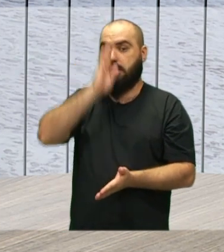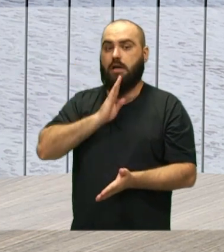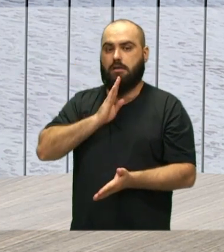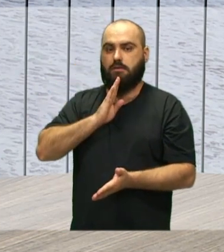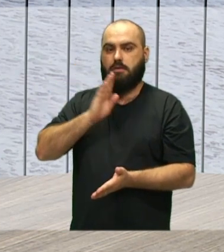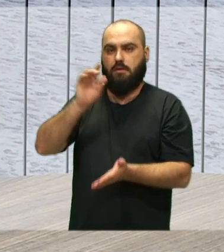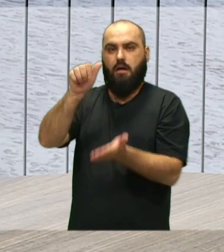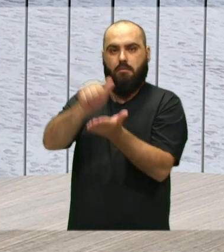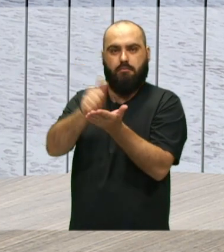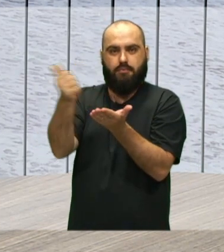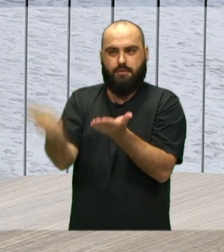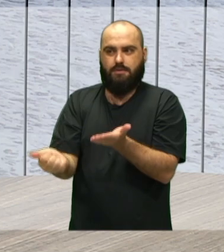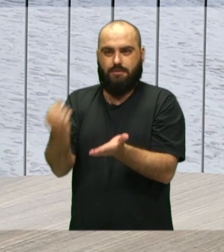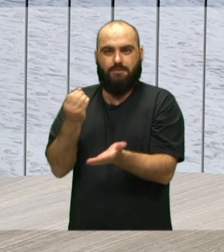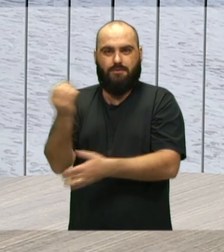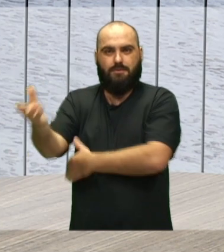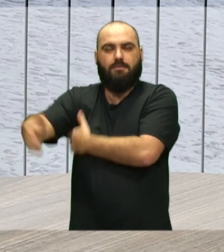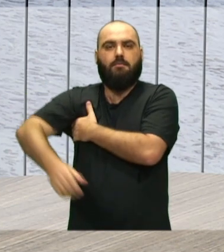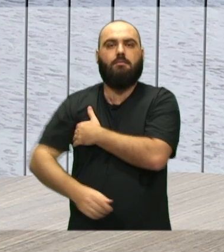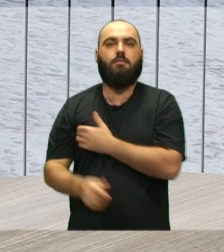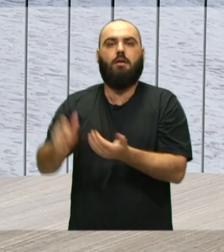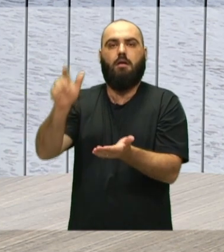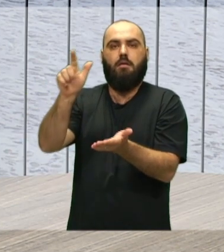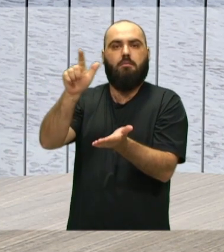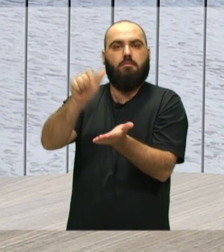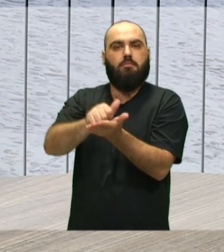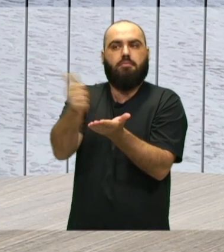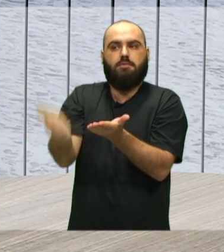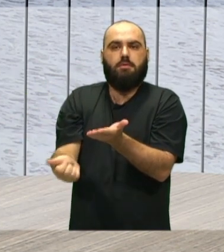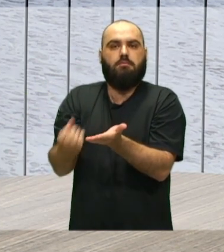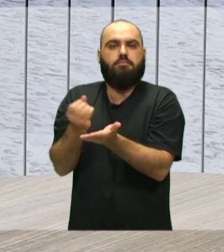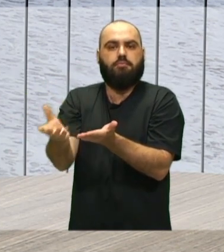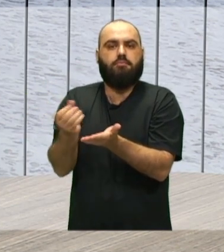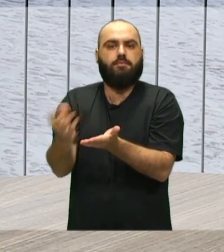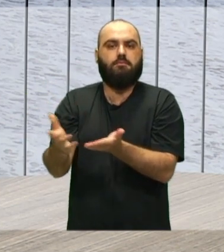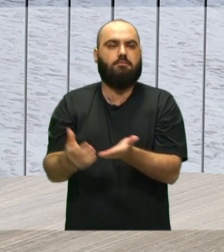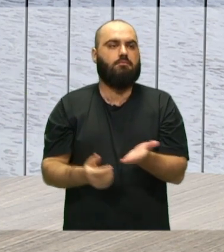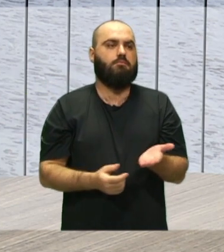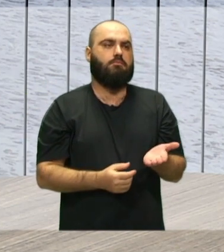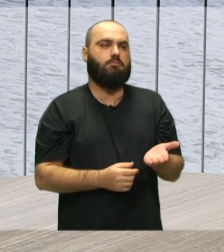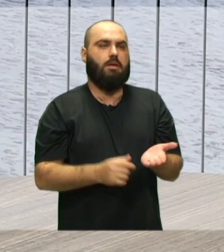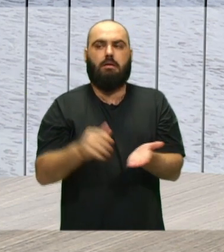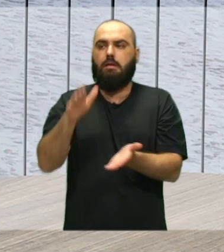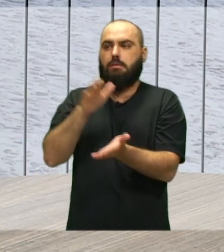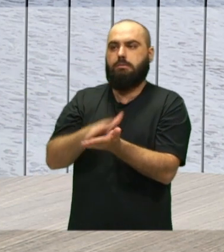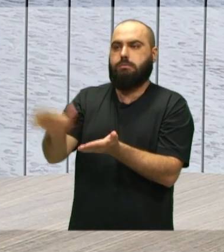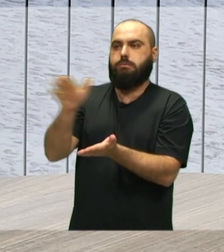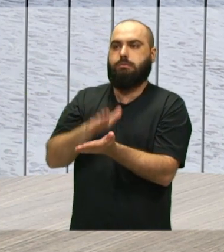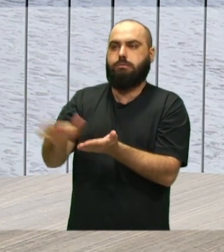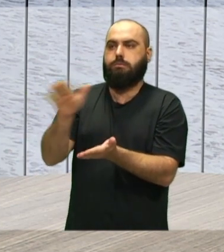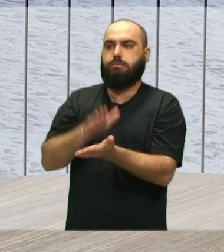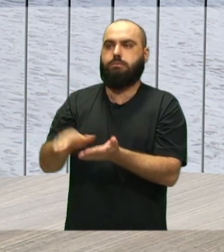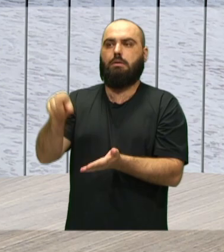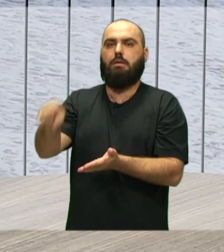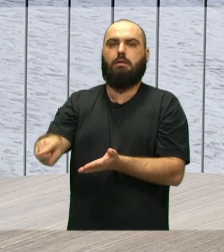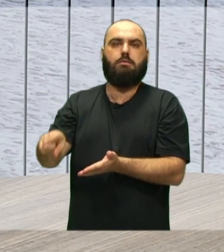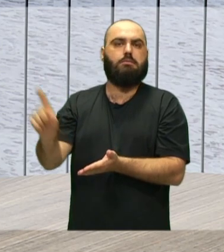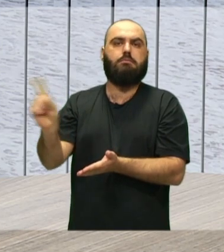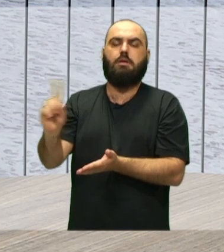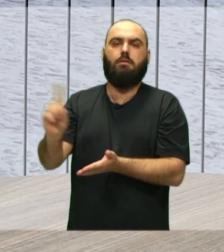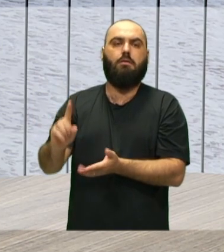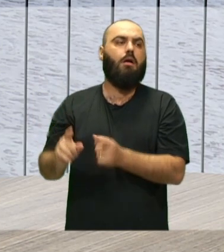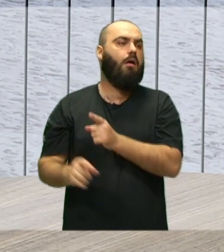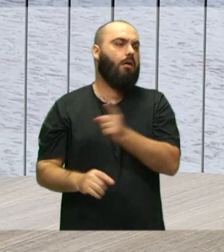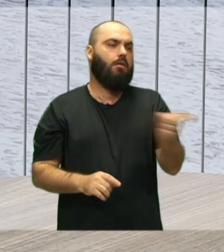de forma online, né, que eu mesmo fiz, mas às vezes é mais barato comprar o livro do que imprimir todas essas páginas aí. E aí vocês vão ter um